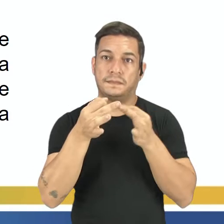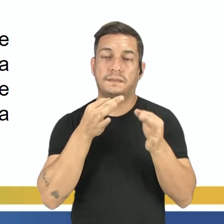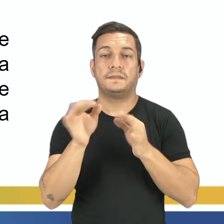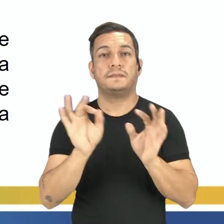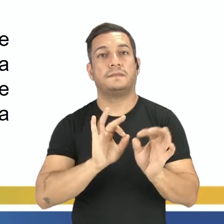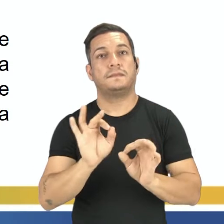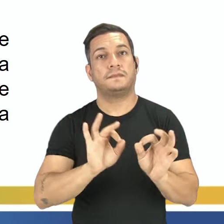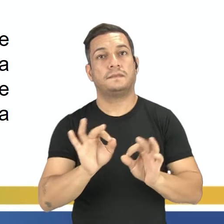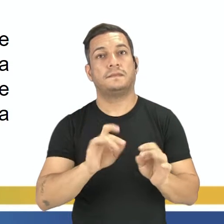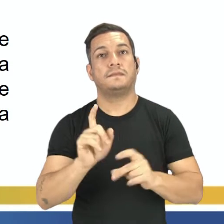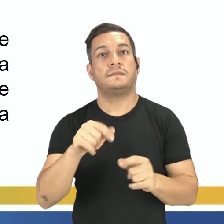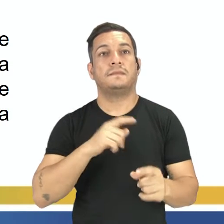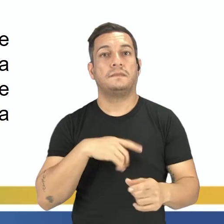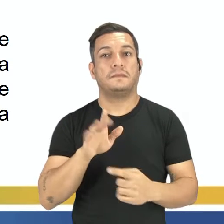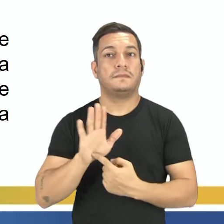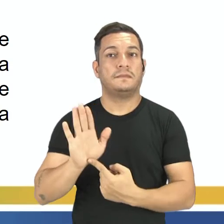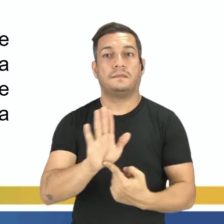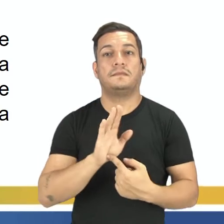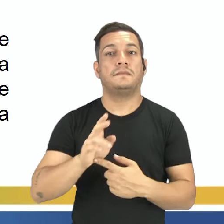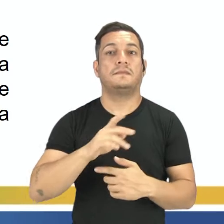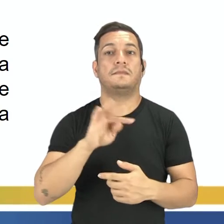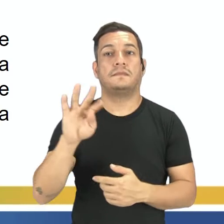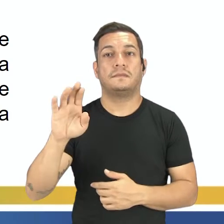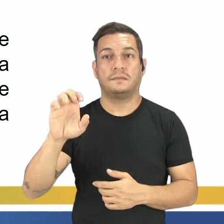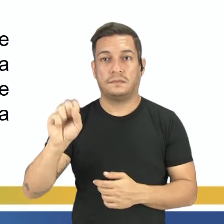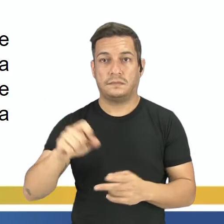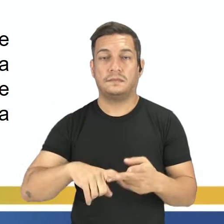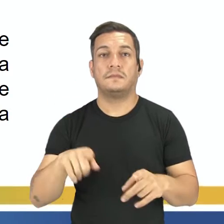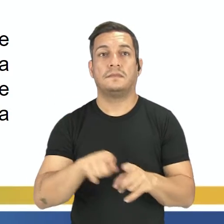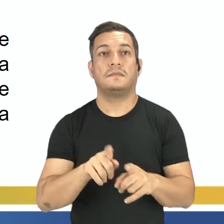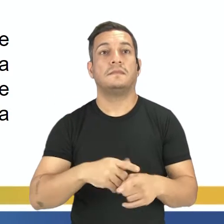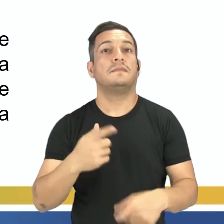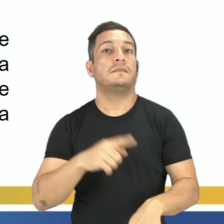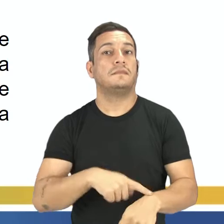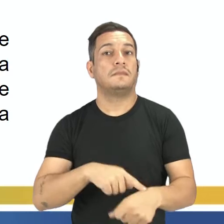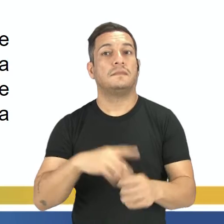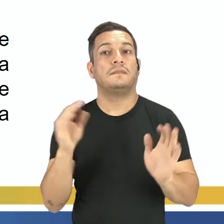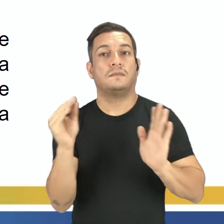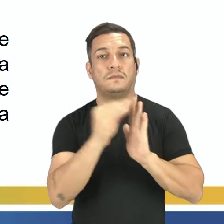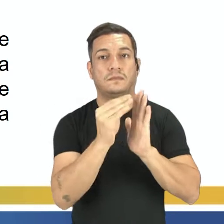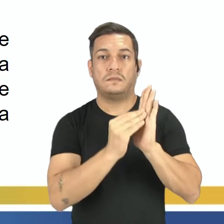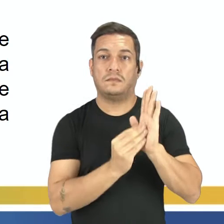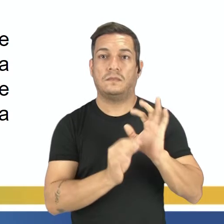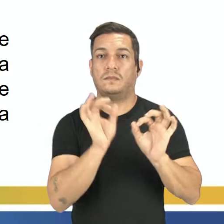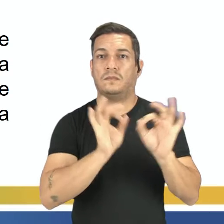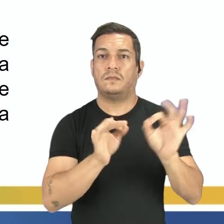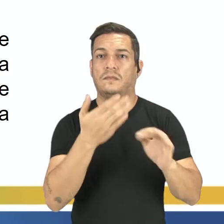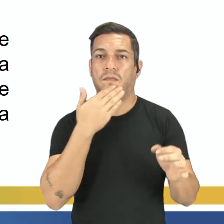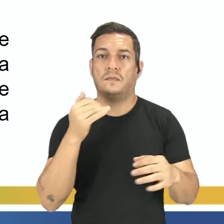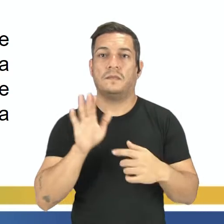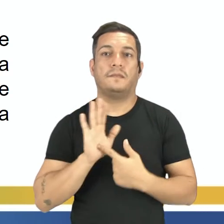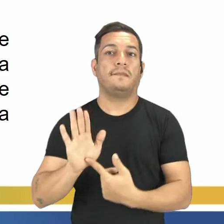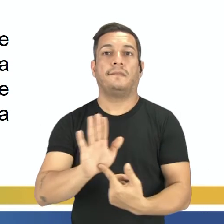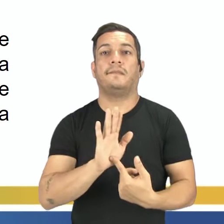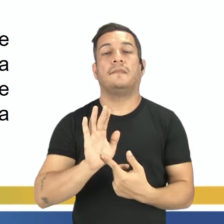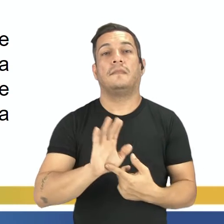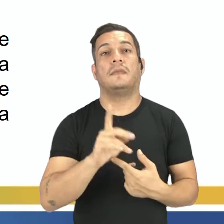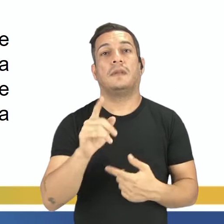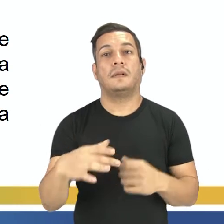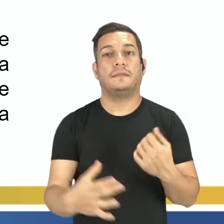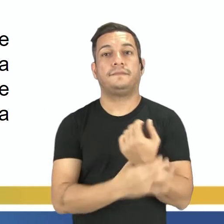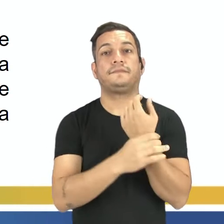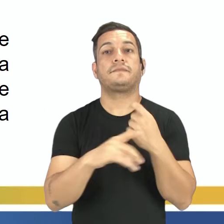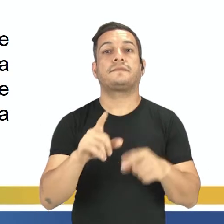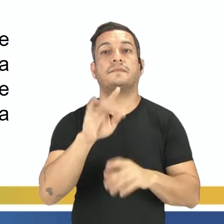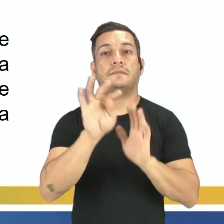serão mobilizados para a defesa da sua tese, quais os momentos de introduzi-los e qual a melhor ordem para apresentá-los, de modo a